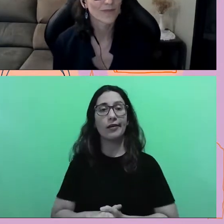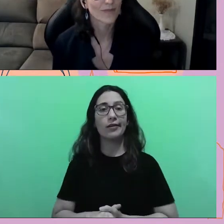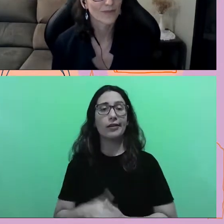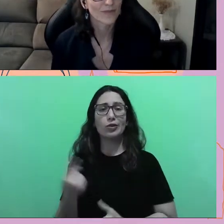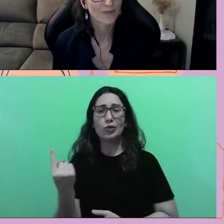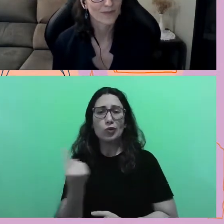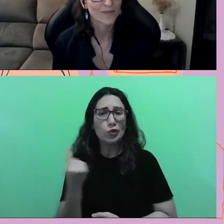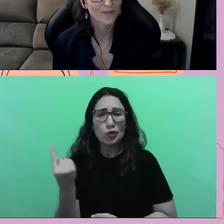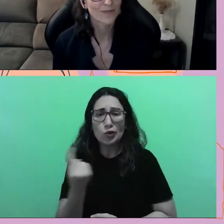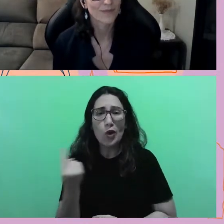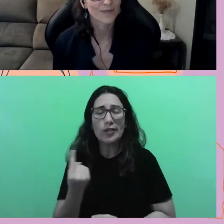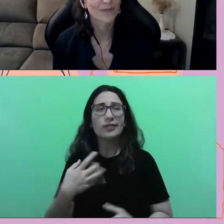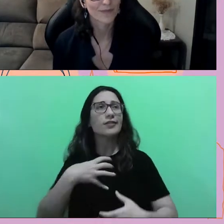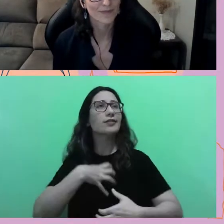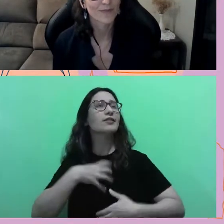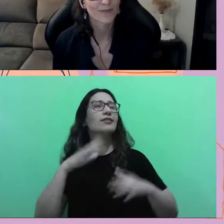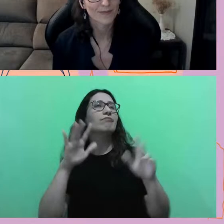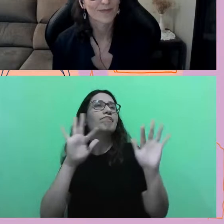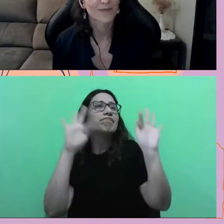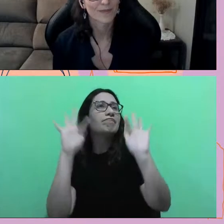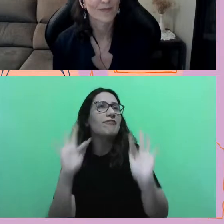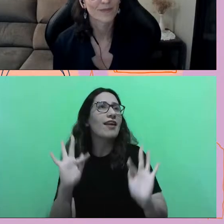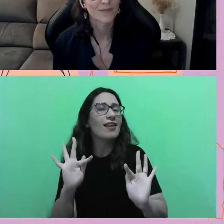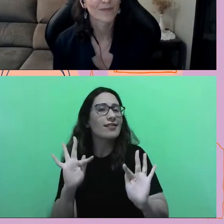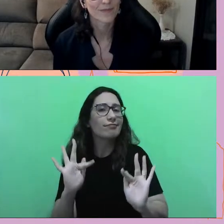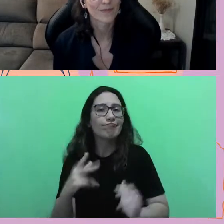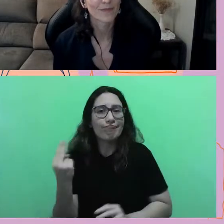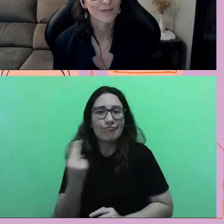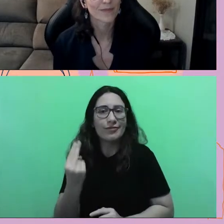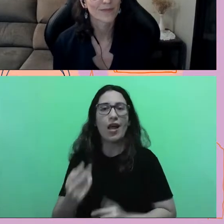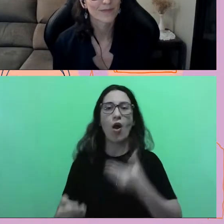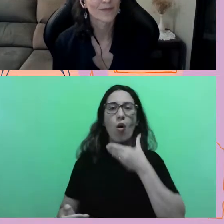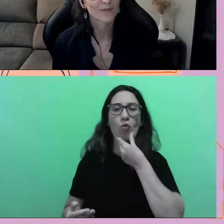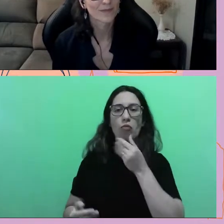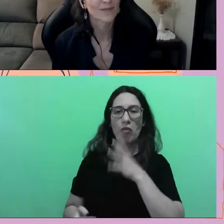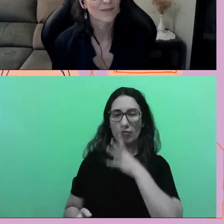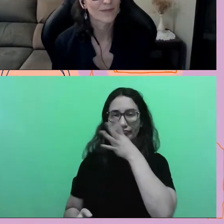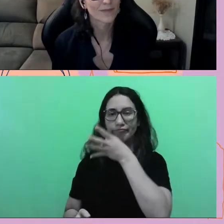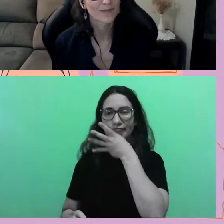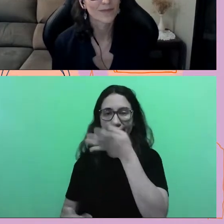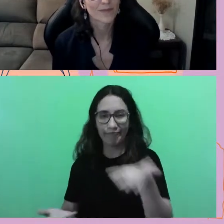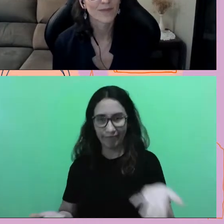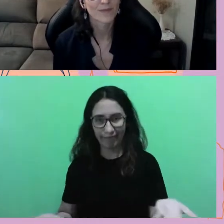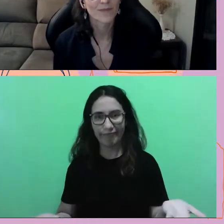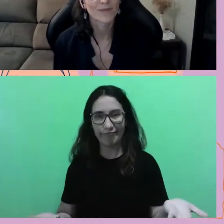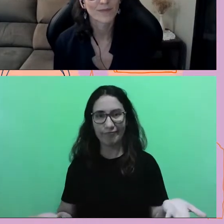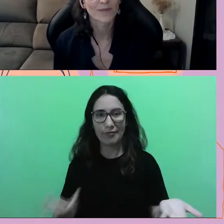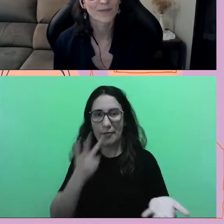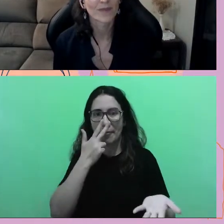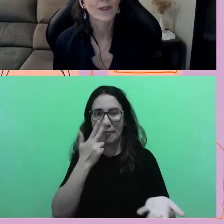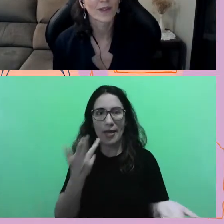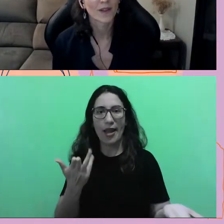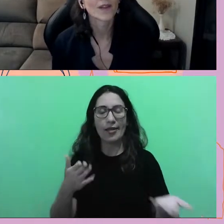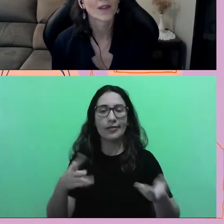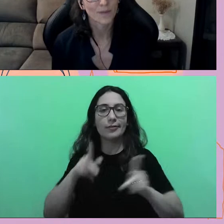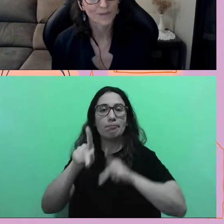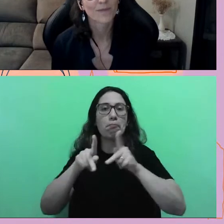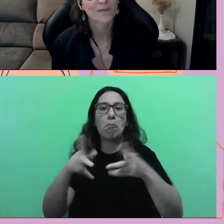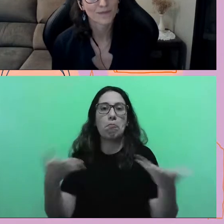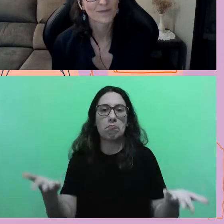assim, feliz, curtindo o seu momento, que se você está sozinha, você é um corpo quase público,